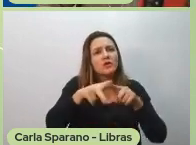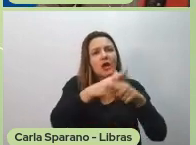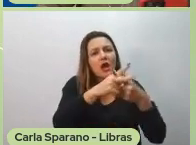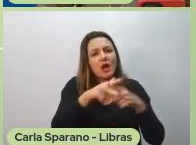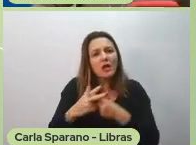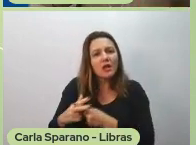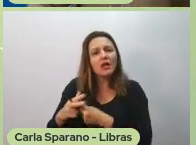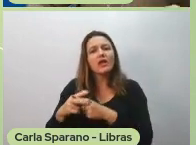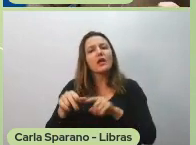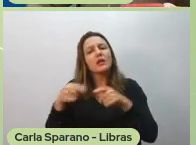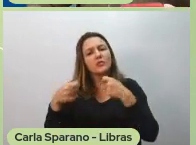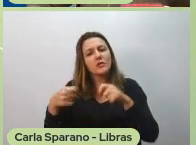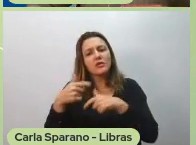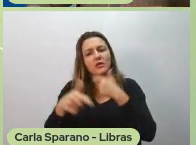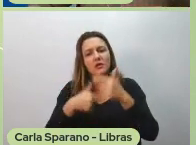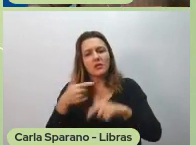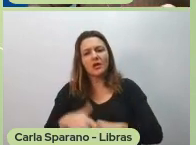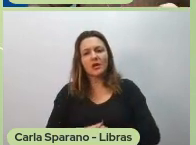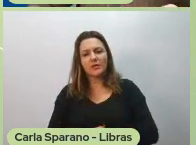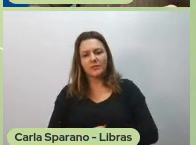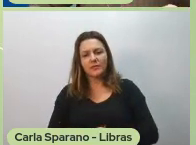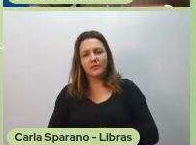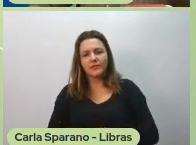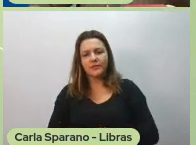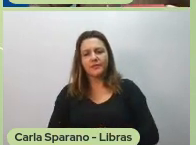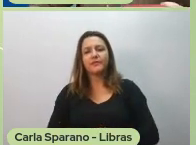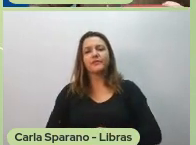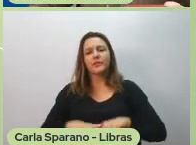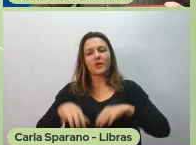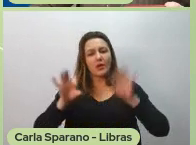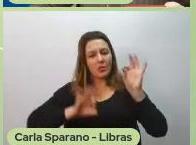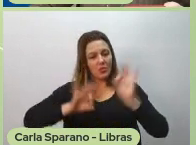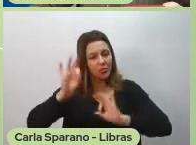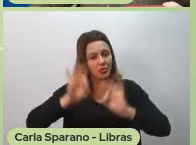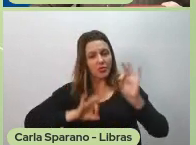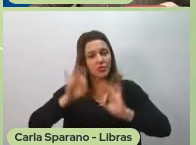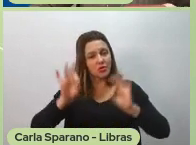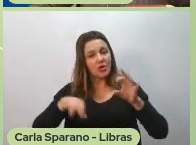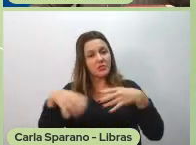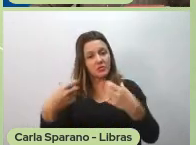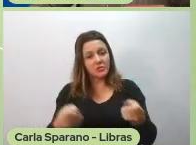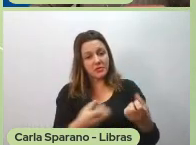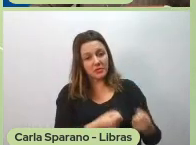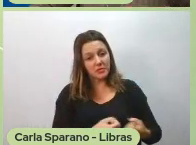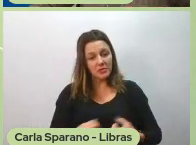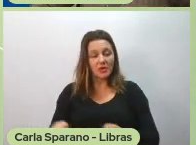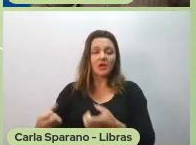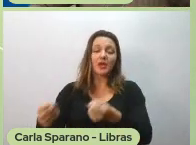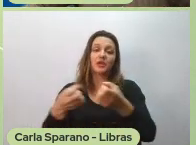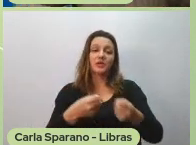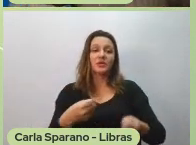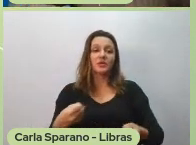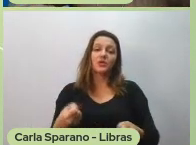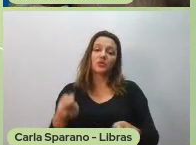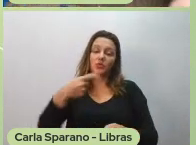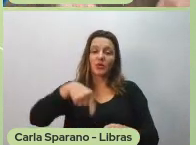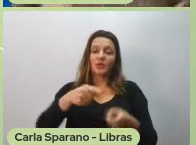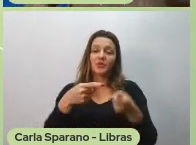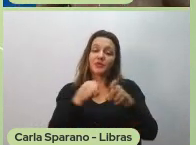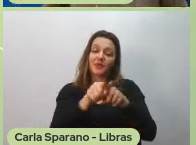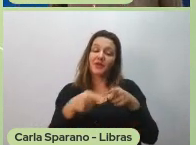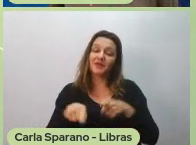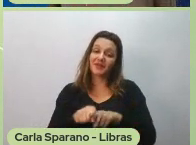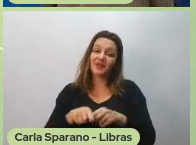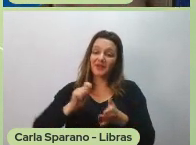precisa trabalhar. E esse projeto ele foi incorporado por vários dos nossos parceiros também de instalação, né, nessa